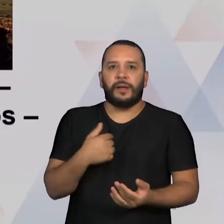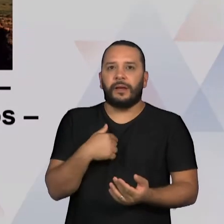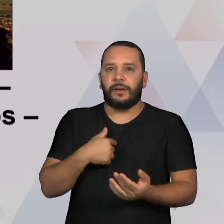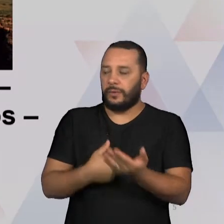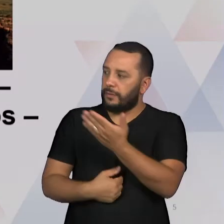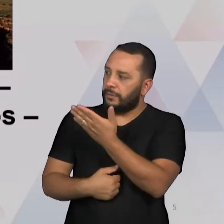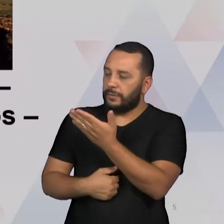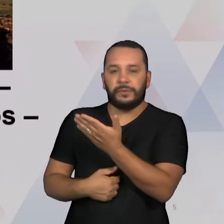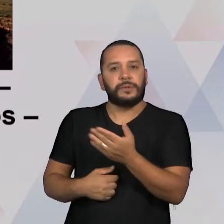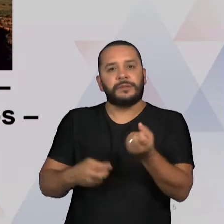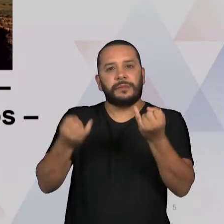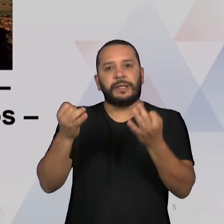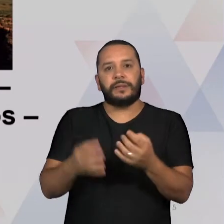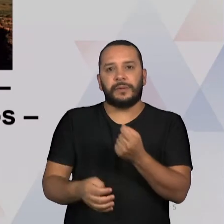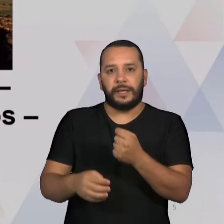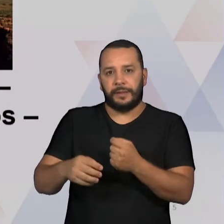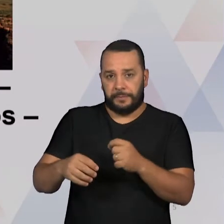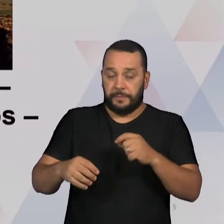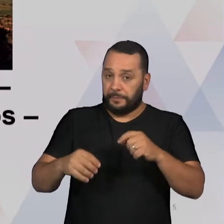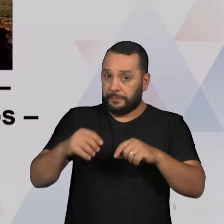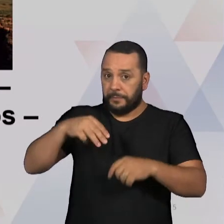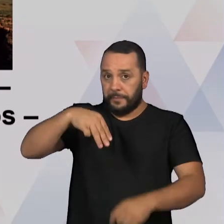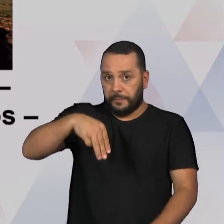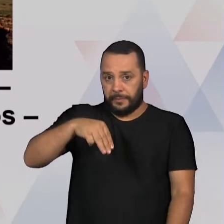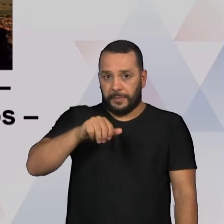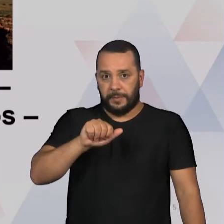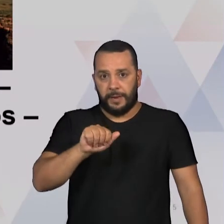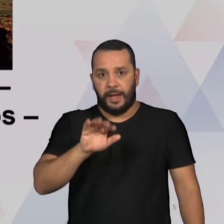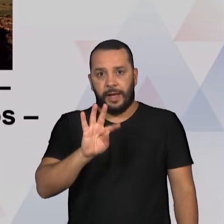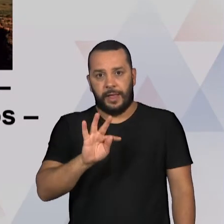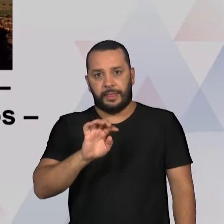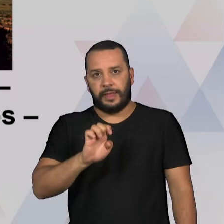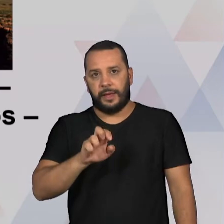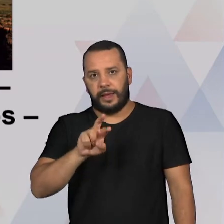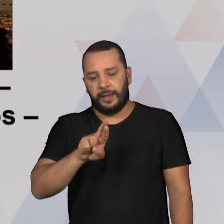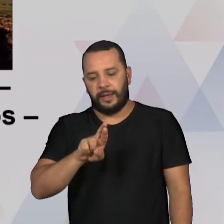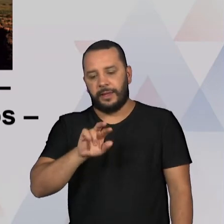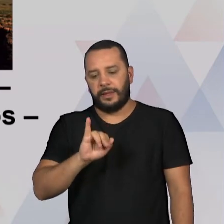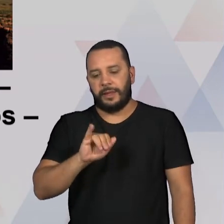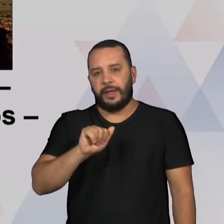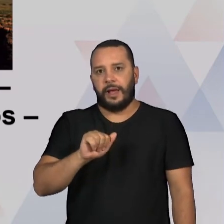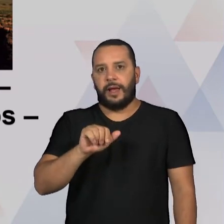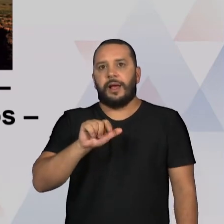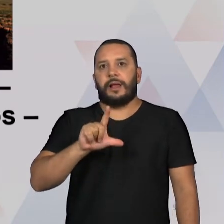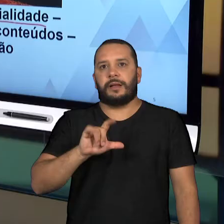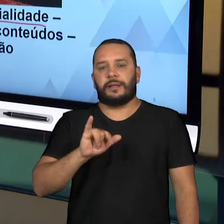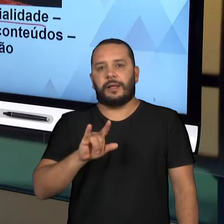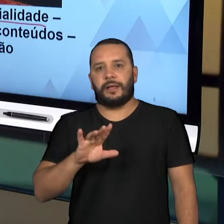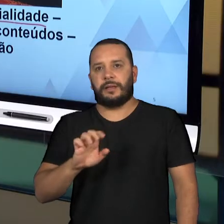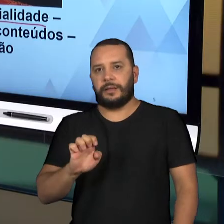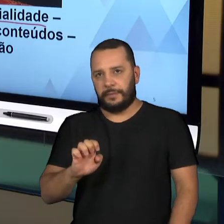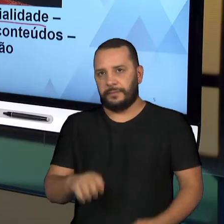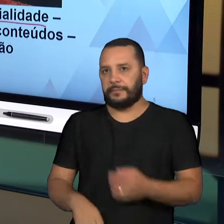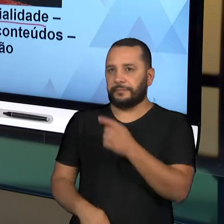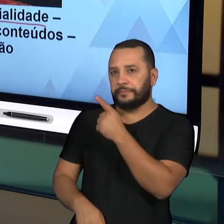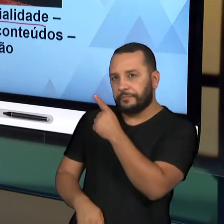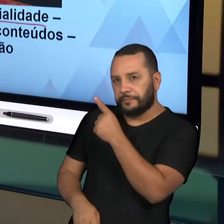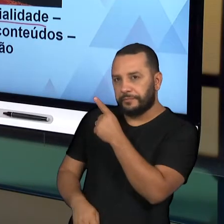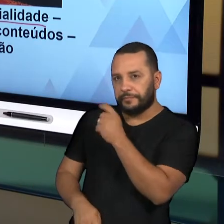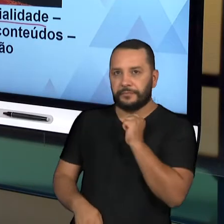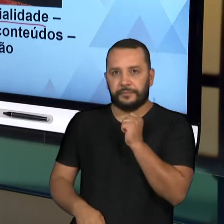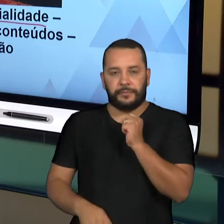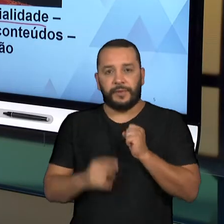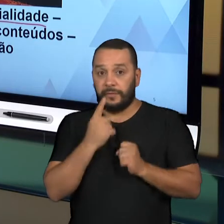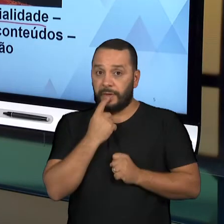questão da materialidade né então eu vou mostrar um exemplo prático para o meu estudante